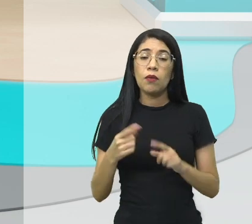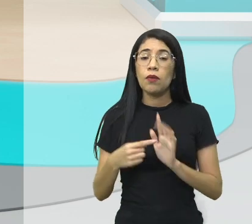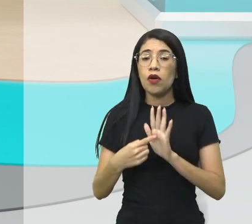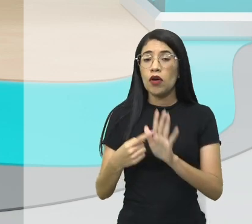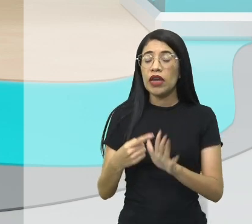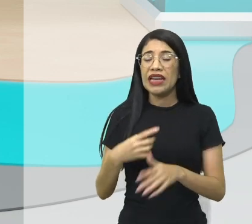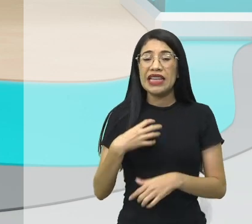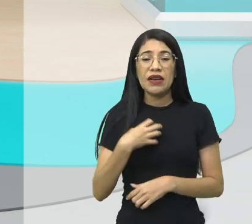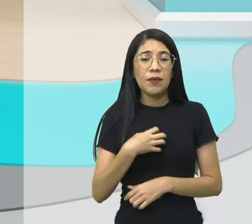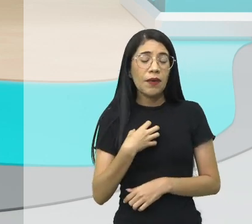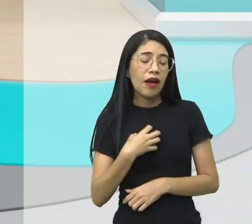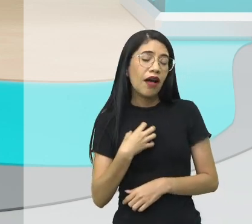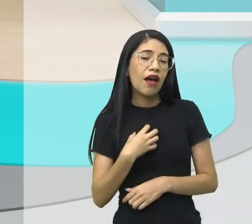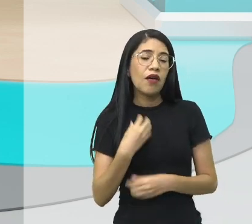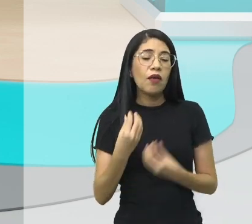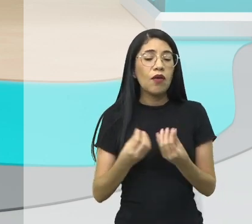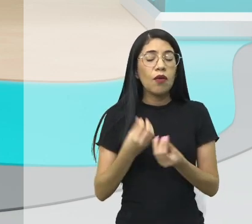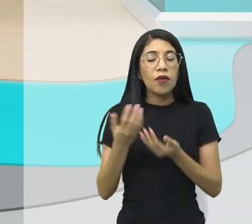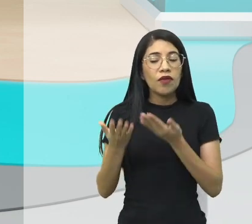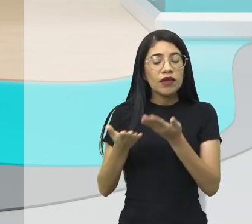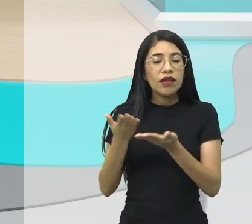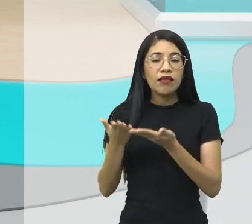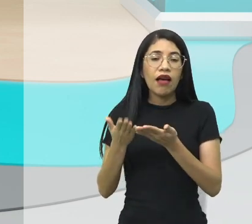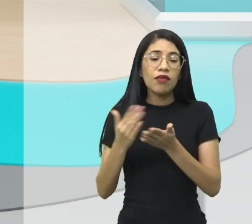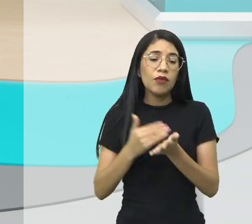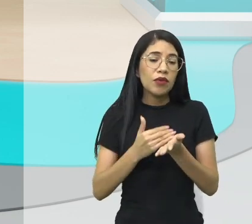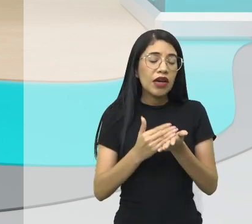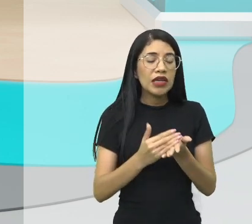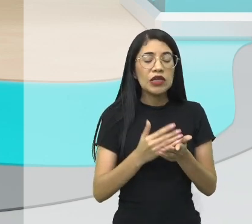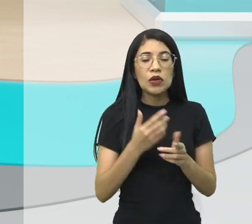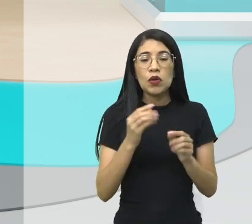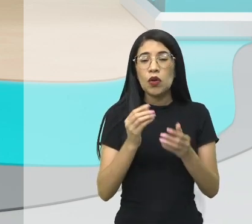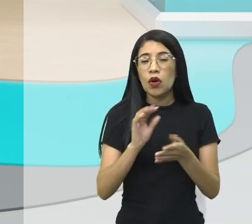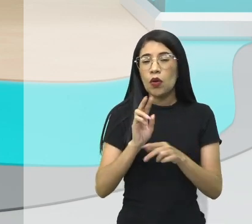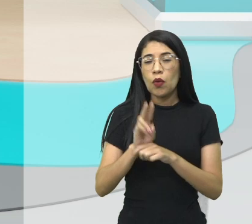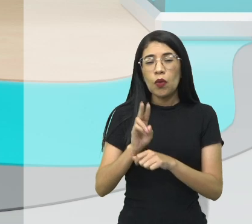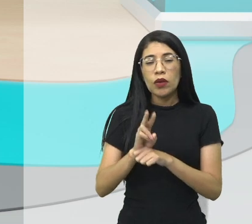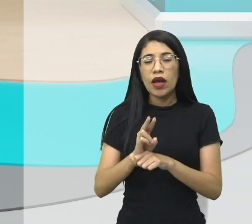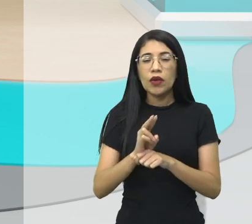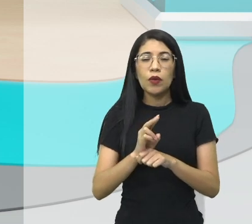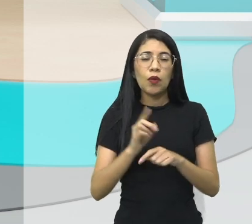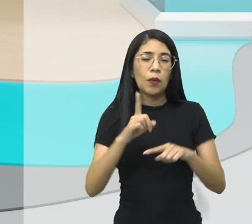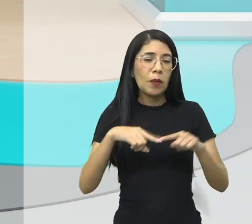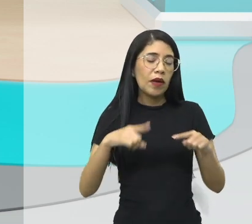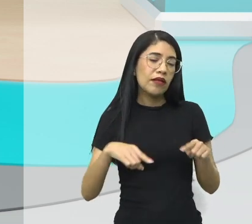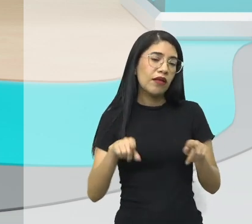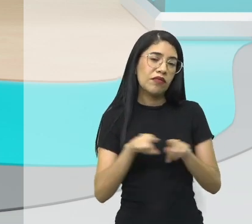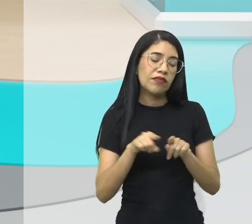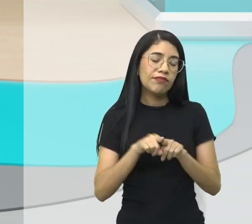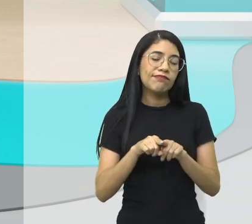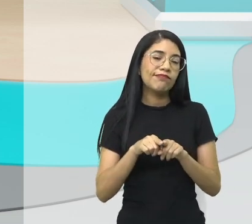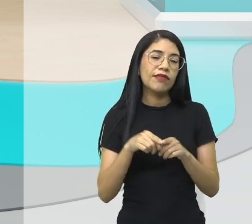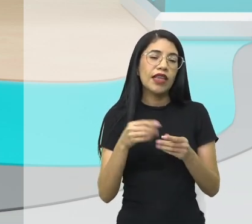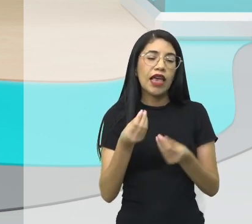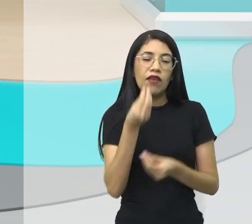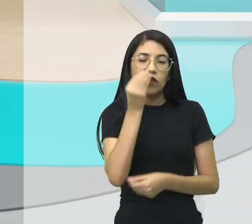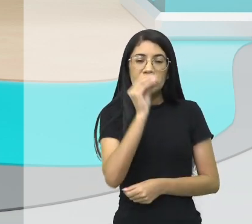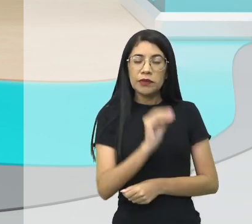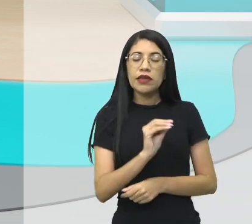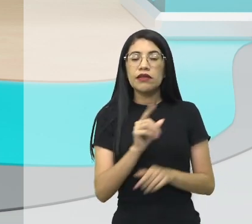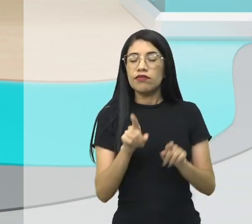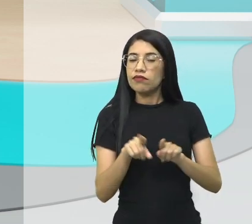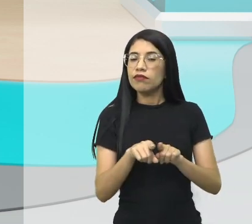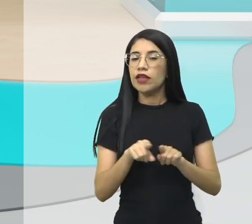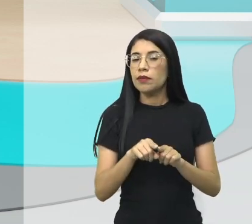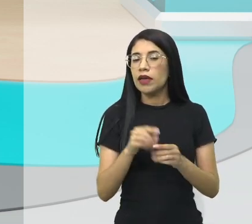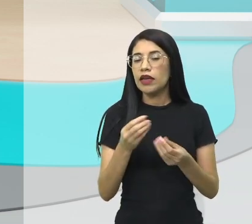Chateado de como ele foi tratado do começo ao fim. Não teve cuidado com a mala dele e muito menos um trato, né, em solucionar